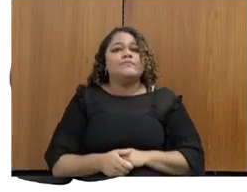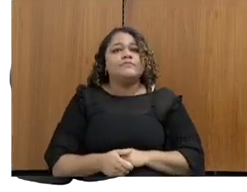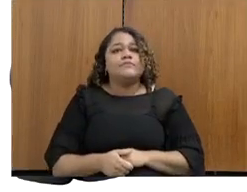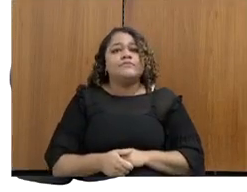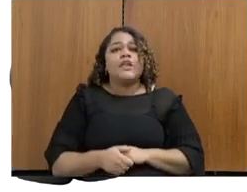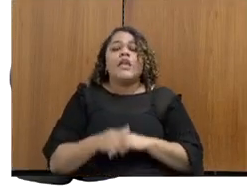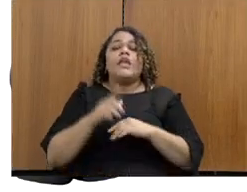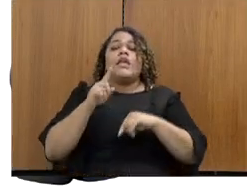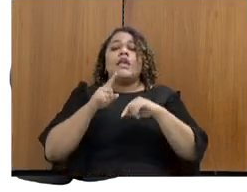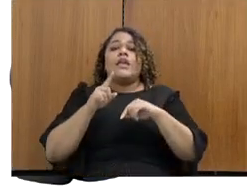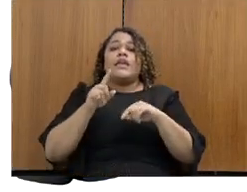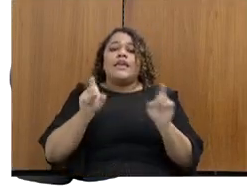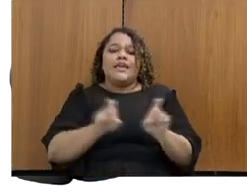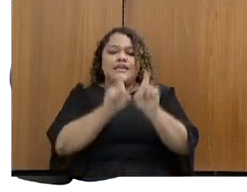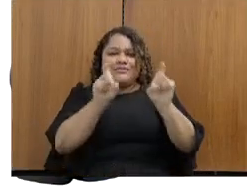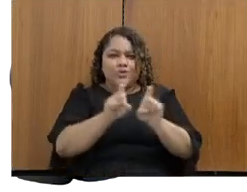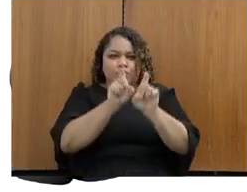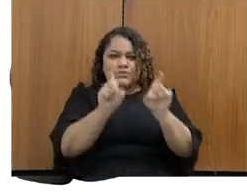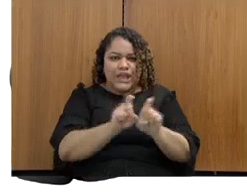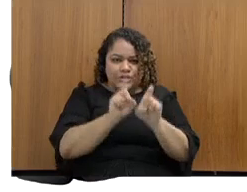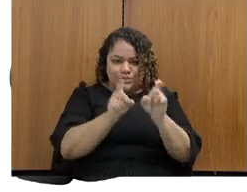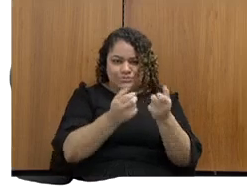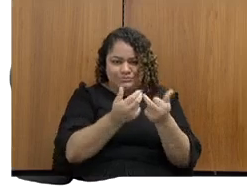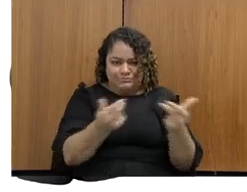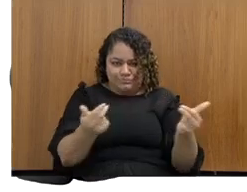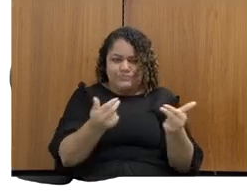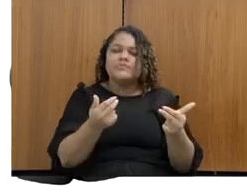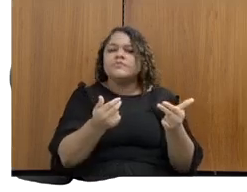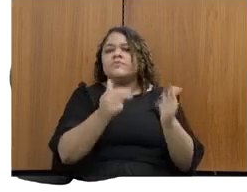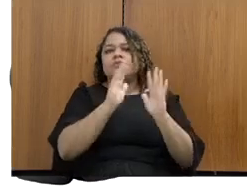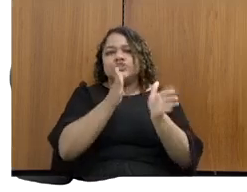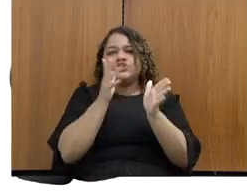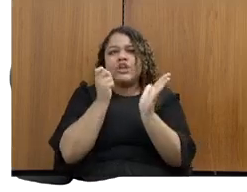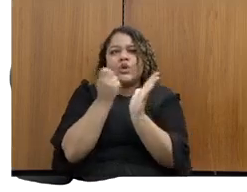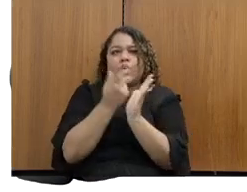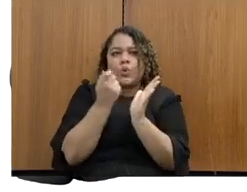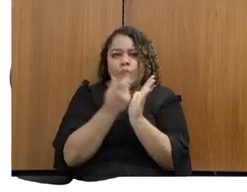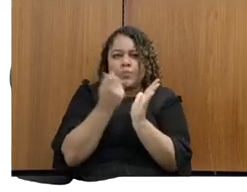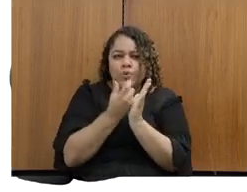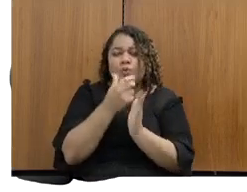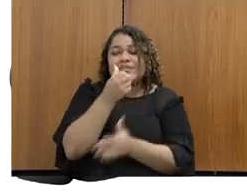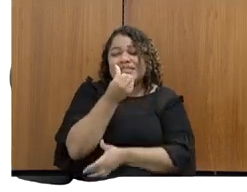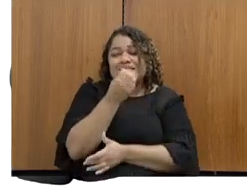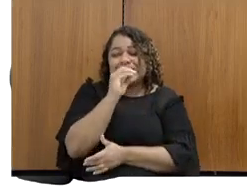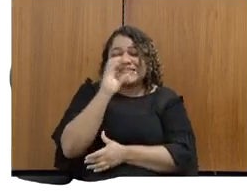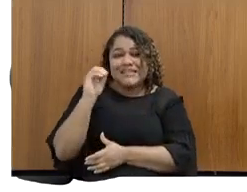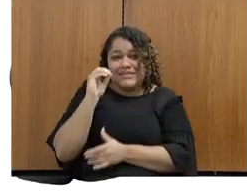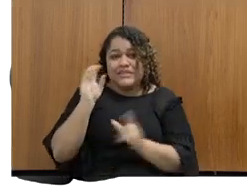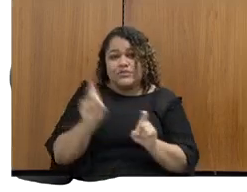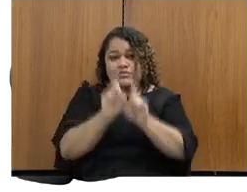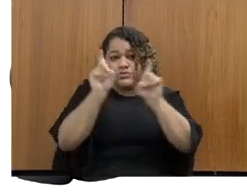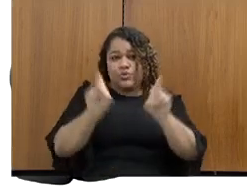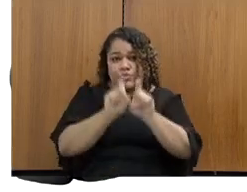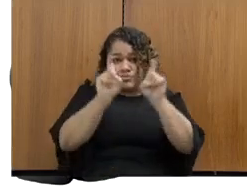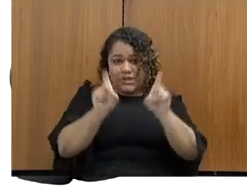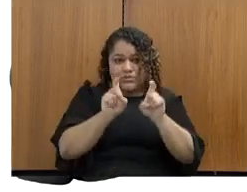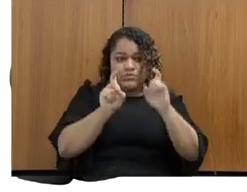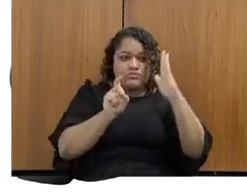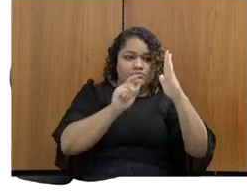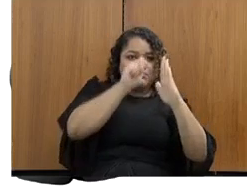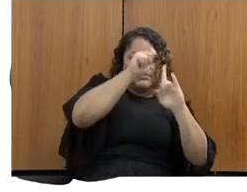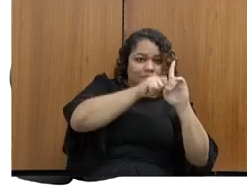informática é foram já adquiridos e distribuir de 600 computadores de Janeiro a mais de 2023